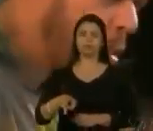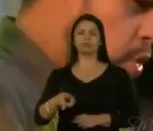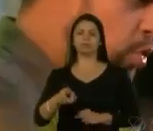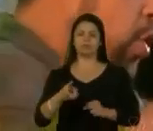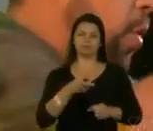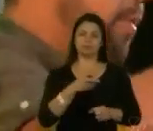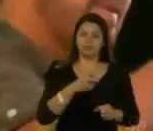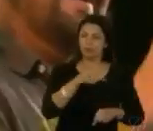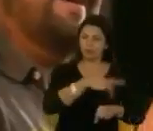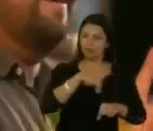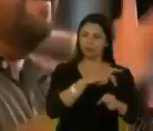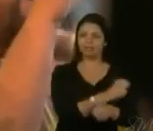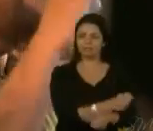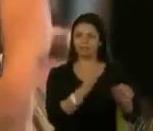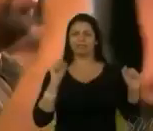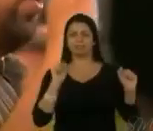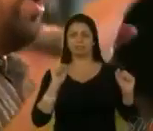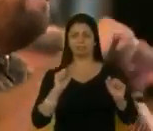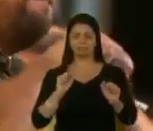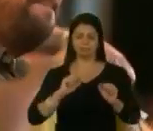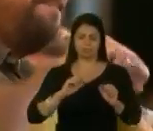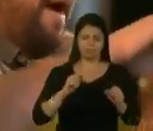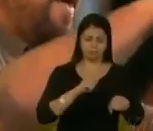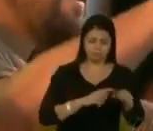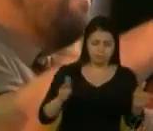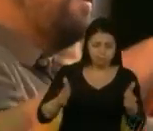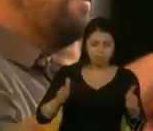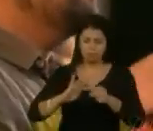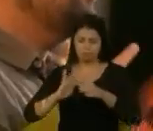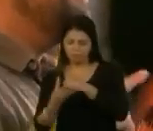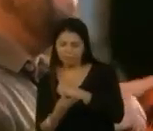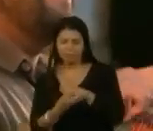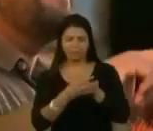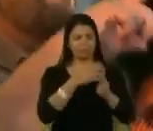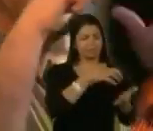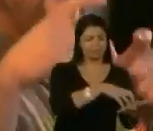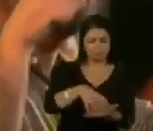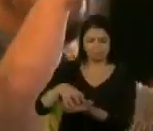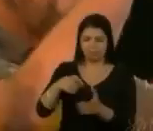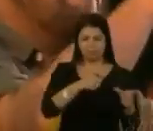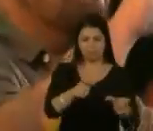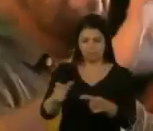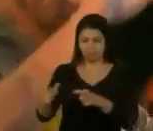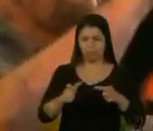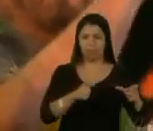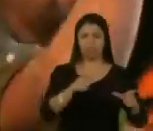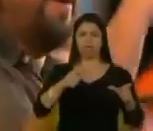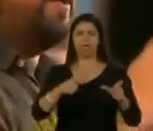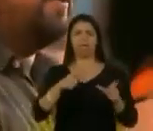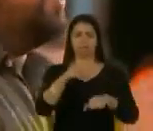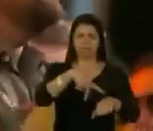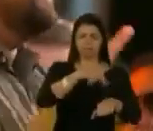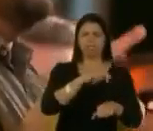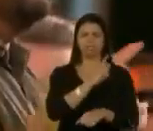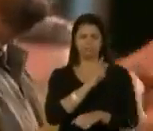país livre. Durante a pandemia, em muitos locais do país, enfrentamos chefes de